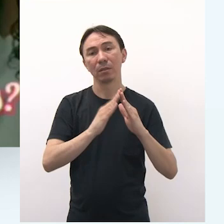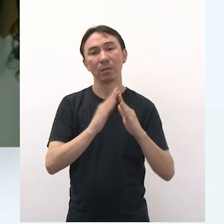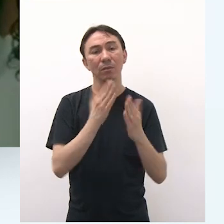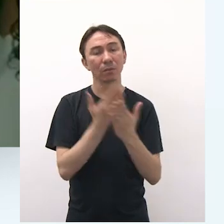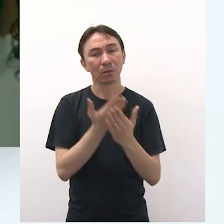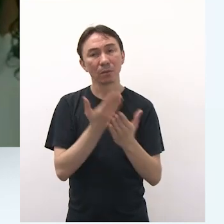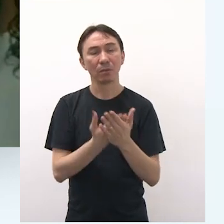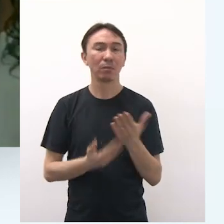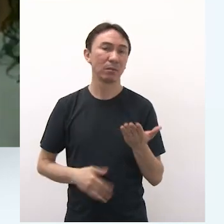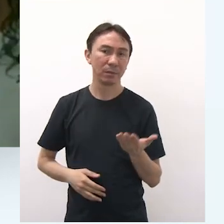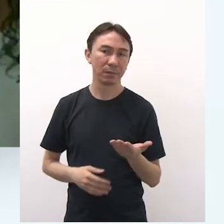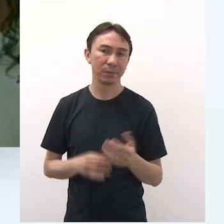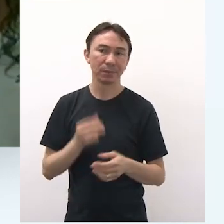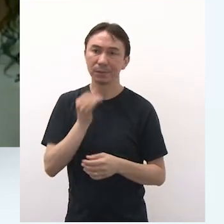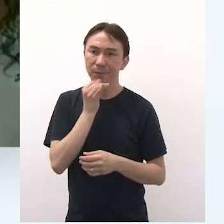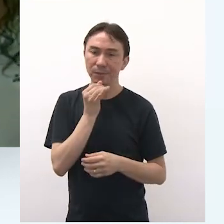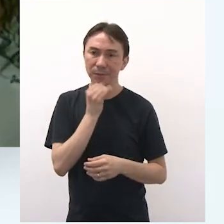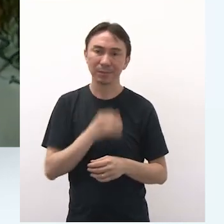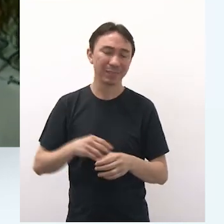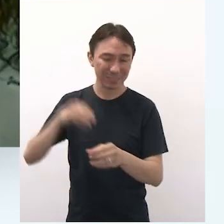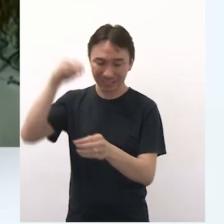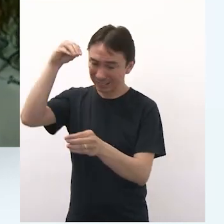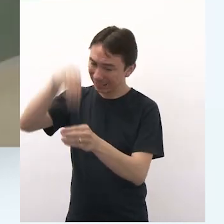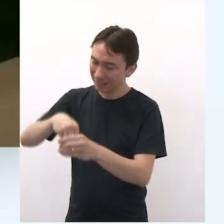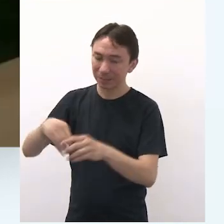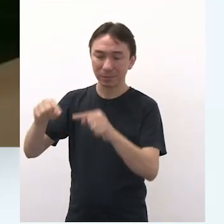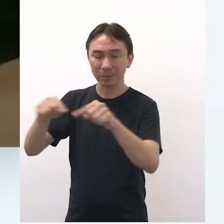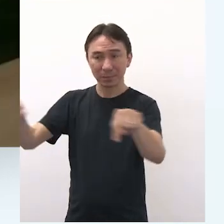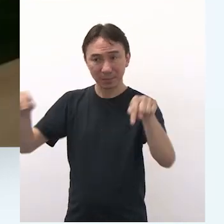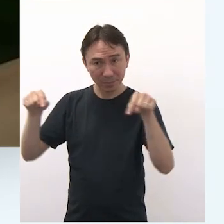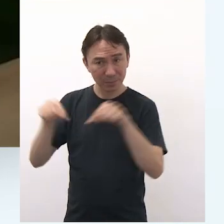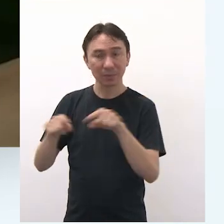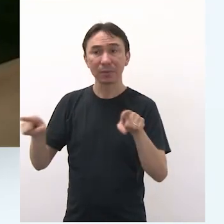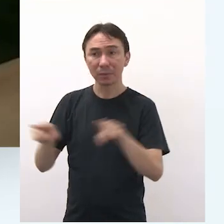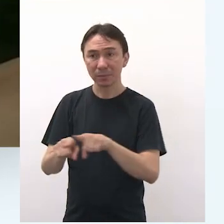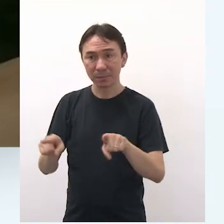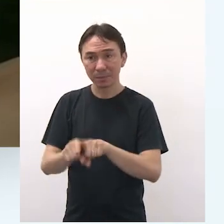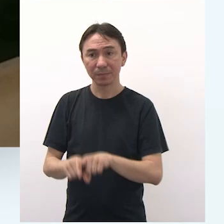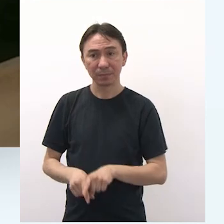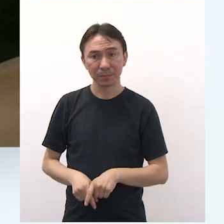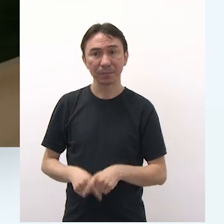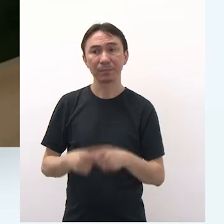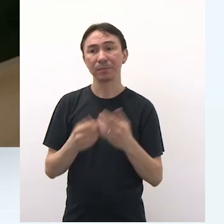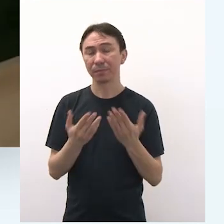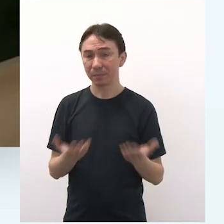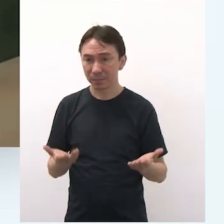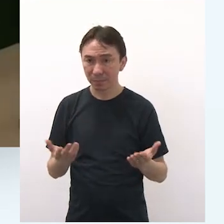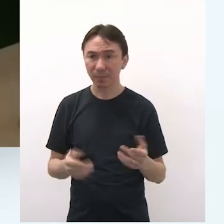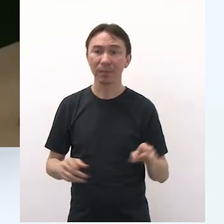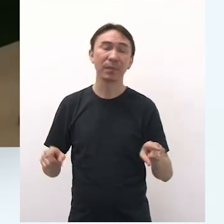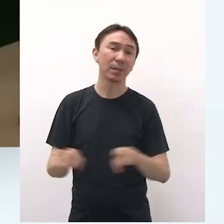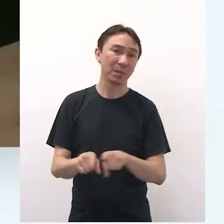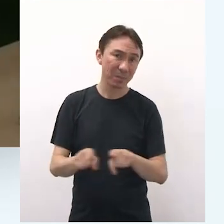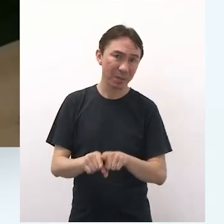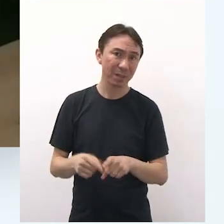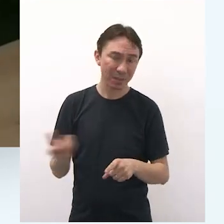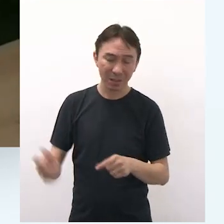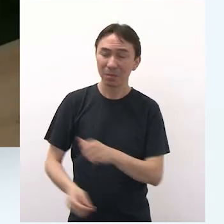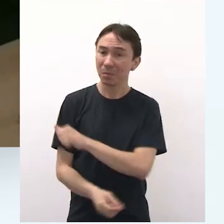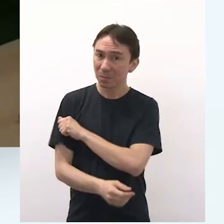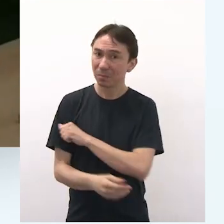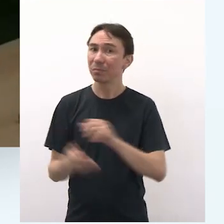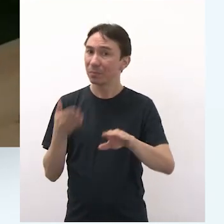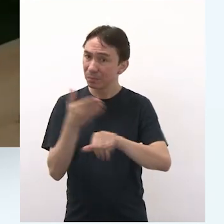principalmente problemas dentro da sala de aula e muitas vezes fora. É de importância a participação dos alunos da escola. É claro que